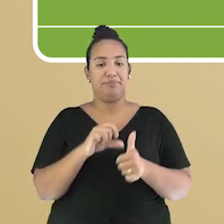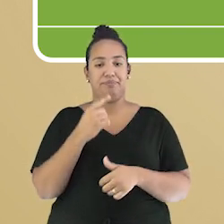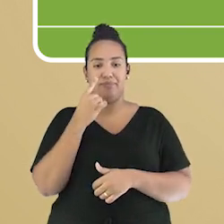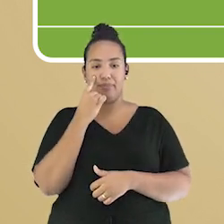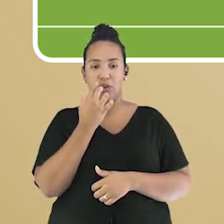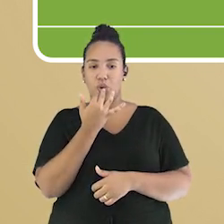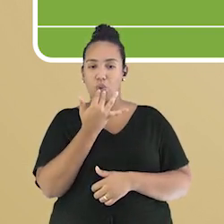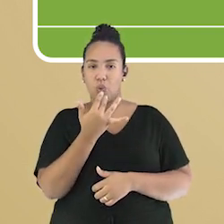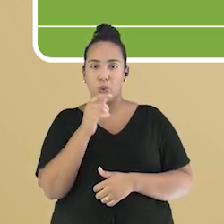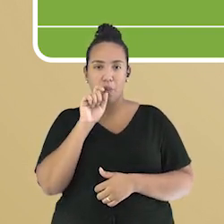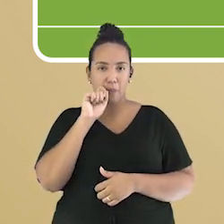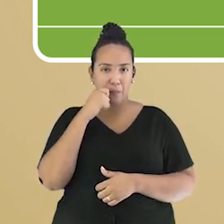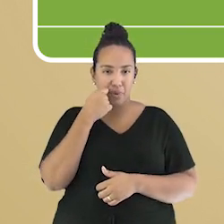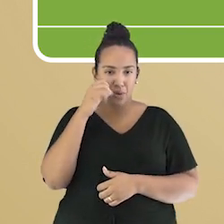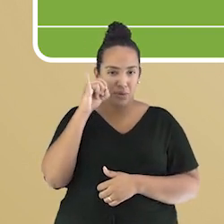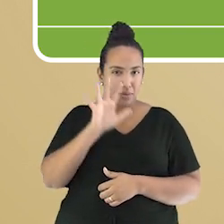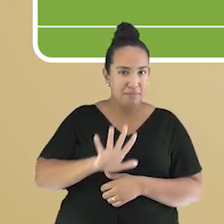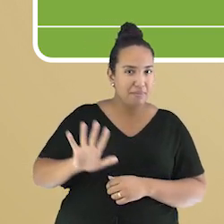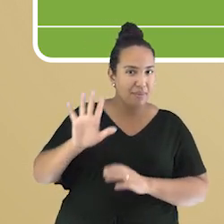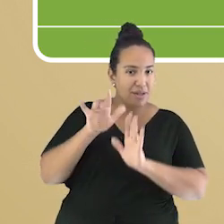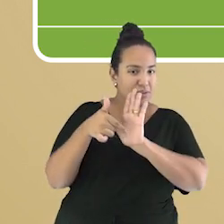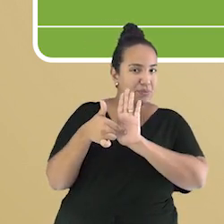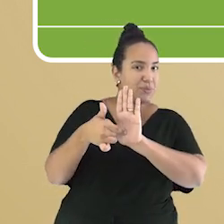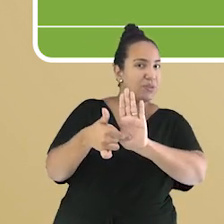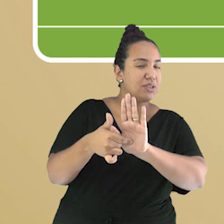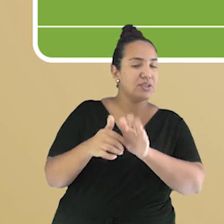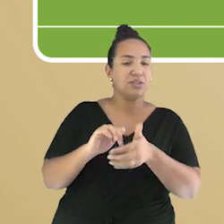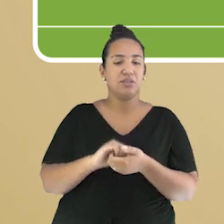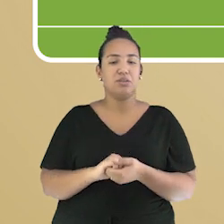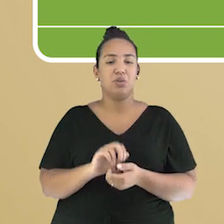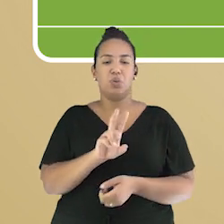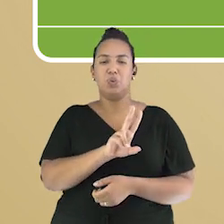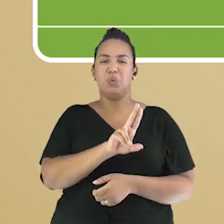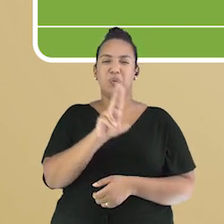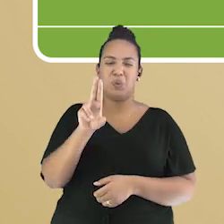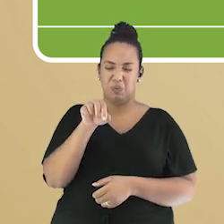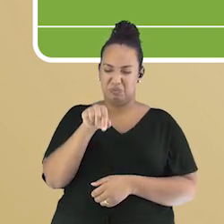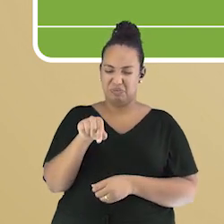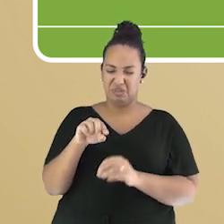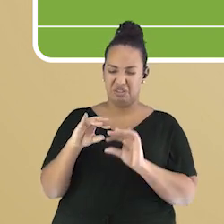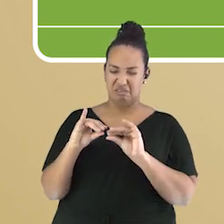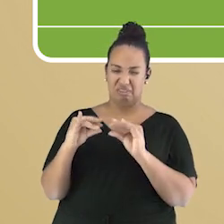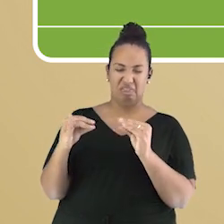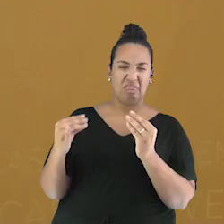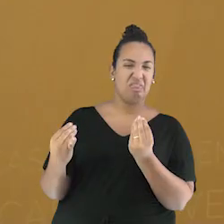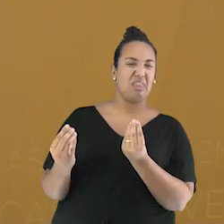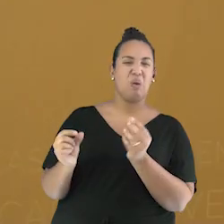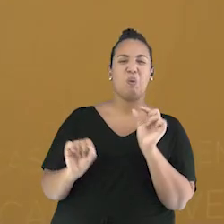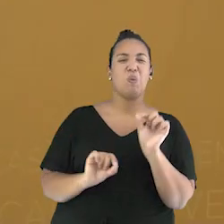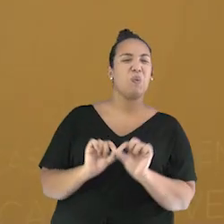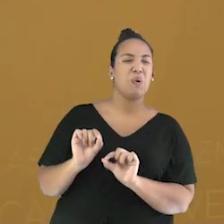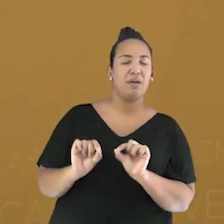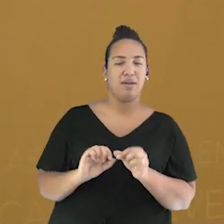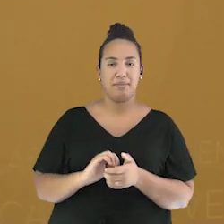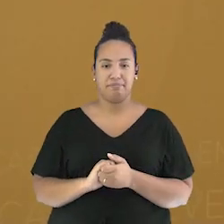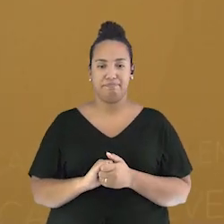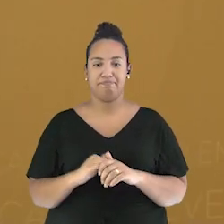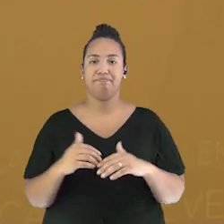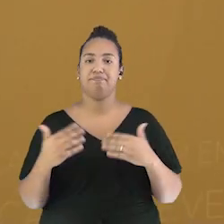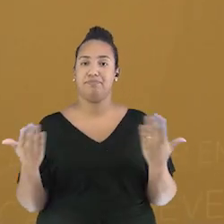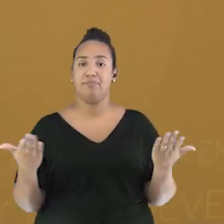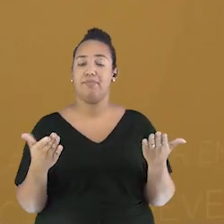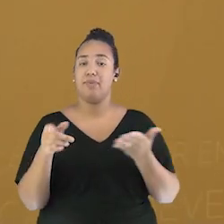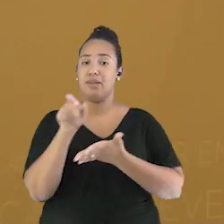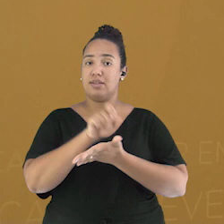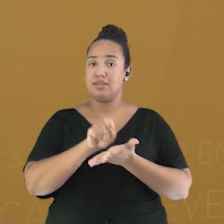cor desse pão que está na sua tela? Mas será qual o nome dessas manchas que aparecem nele? Então, escreva no